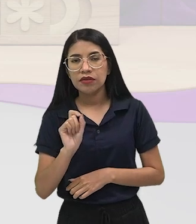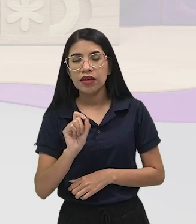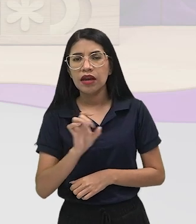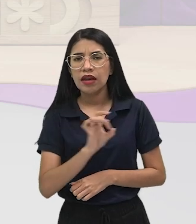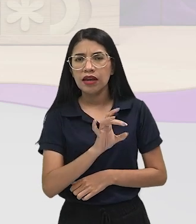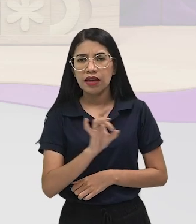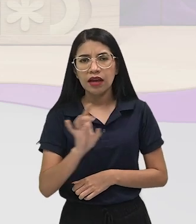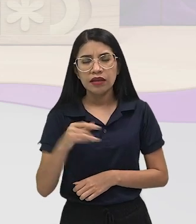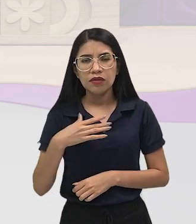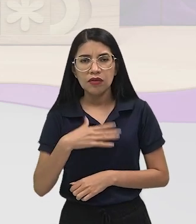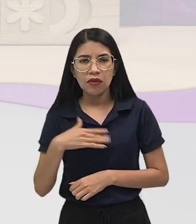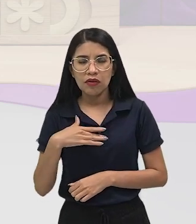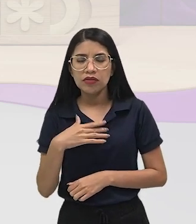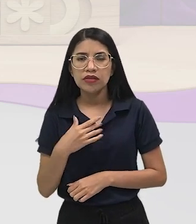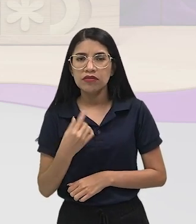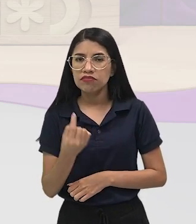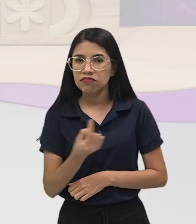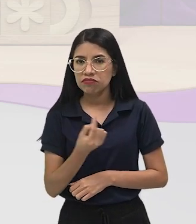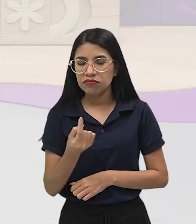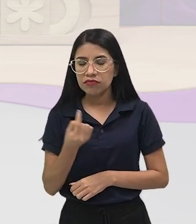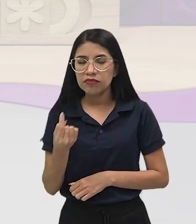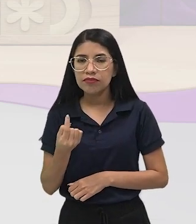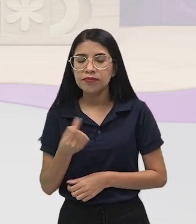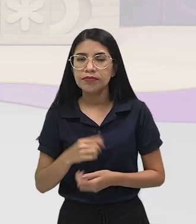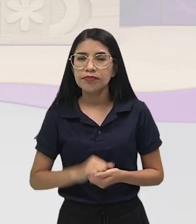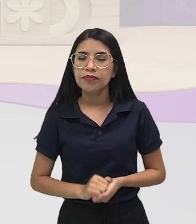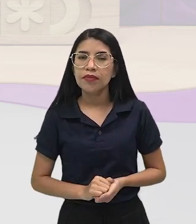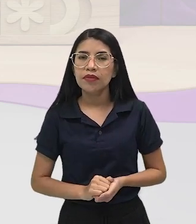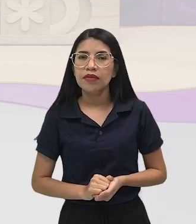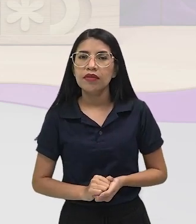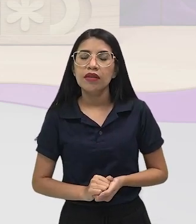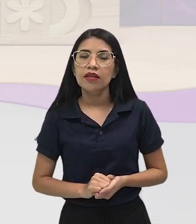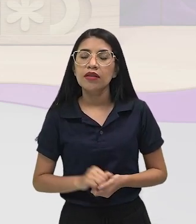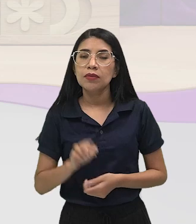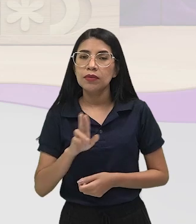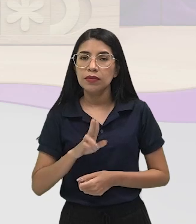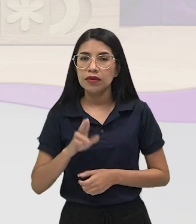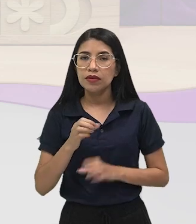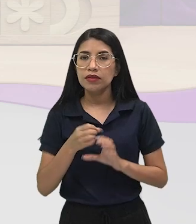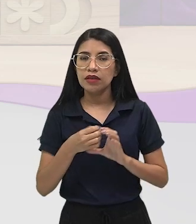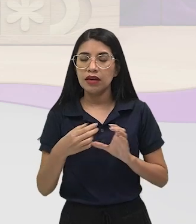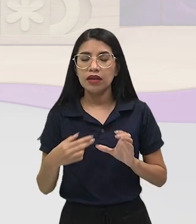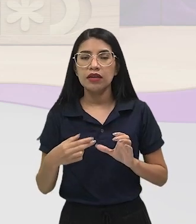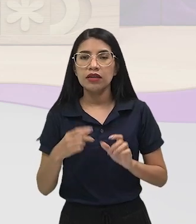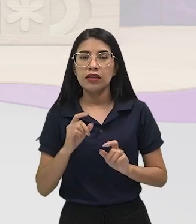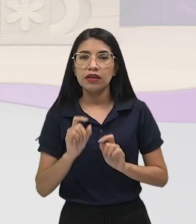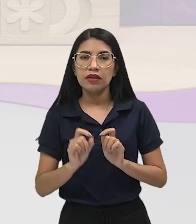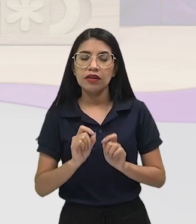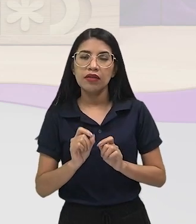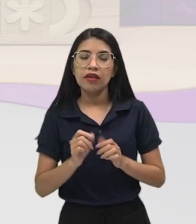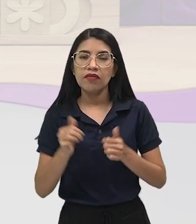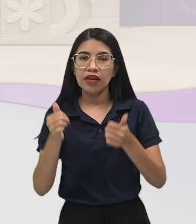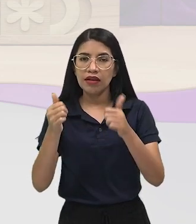tem a sua preferência, beleza? Então, é através dessas características que o teu